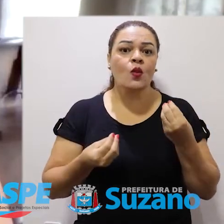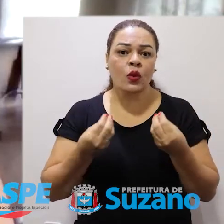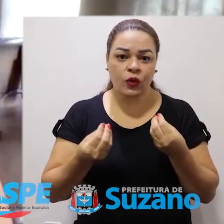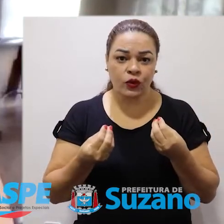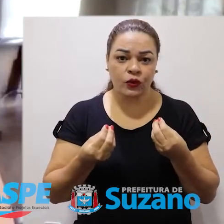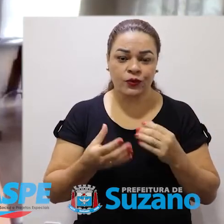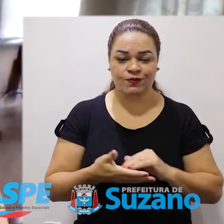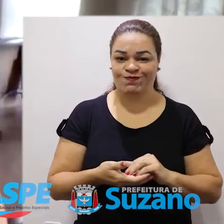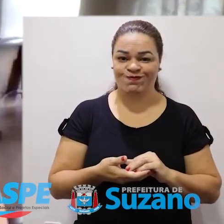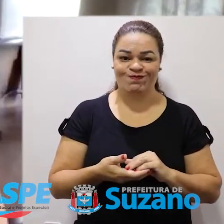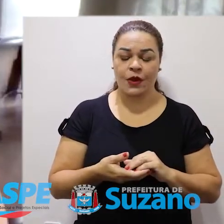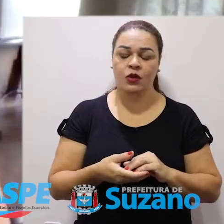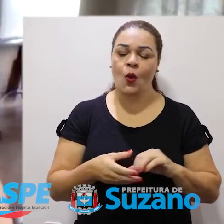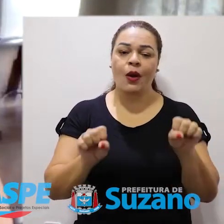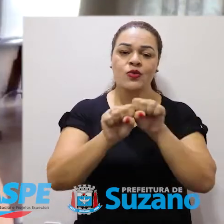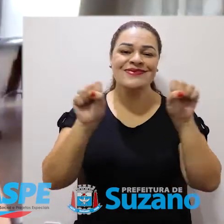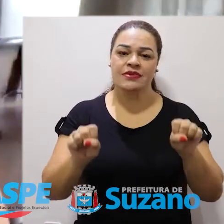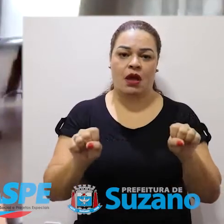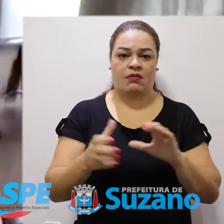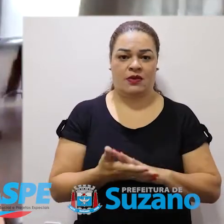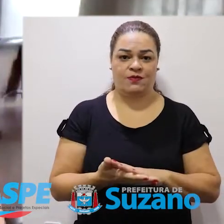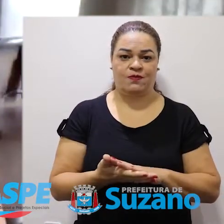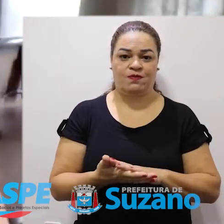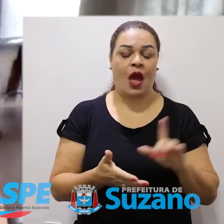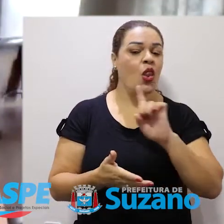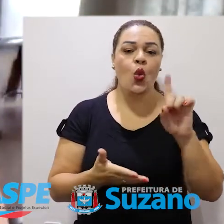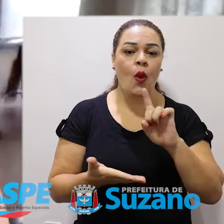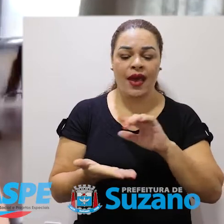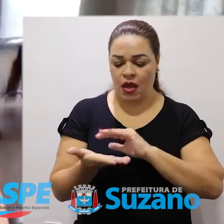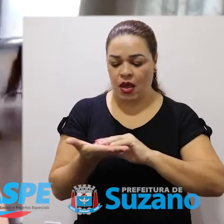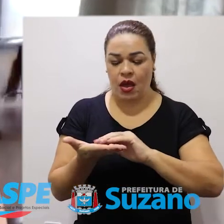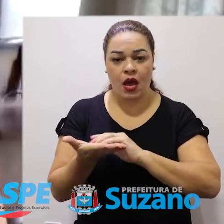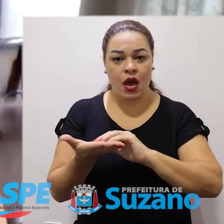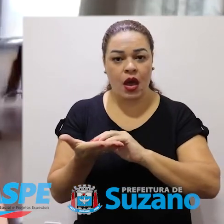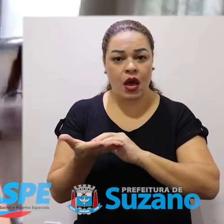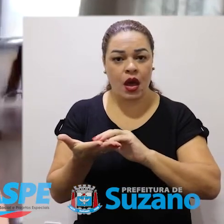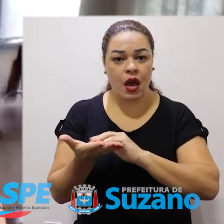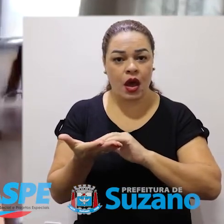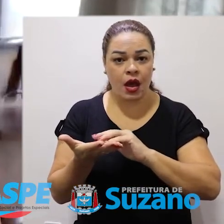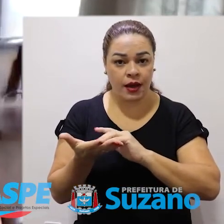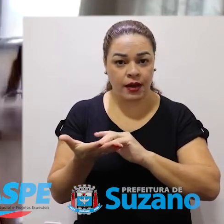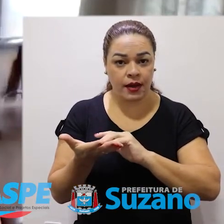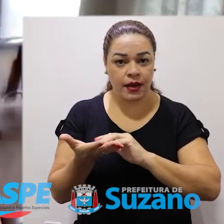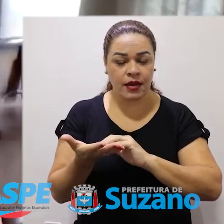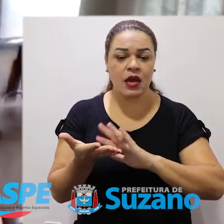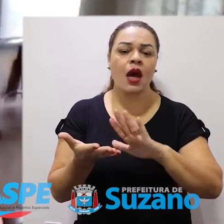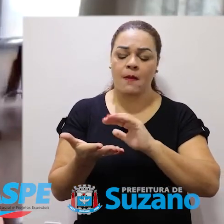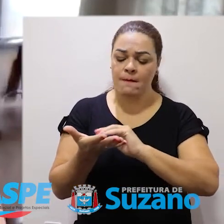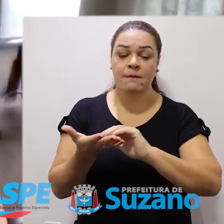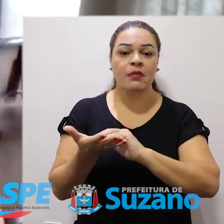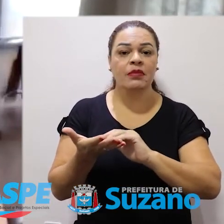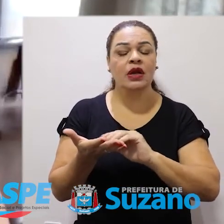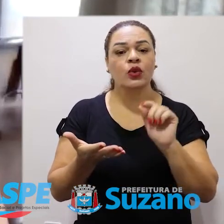só, não é um sistema de notação. Quando a gente fala de Braille, Braille é um sistema de notação. E o que significa ser um sistema de